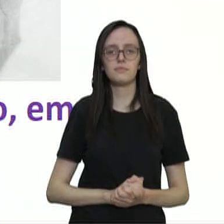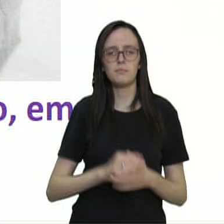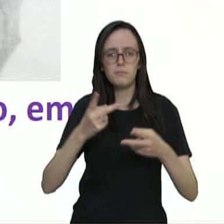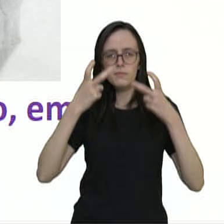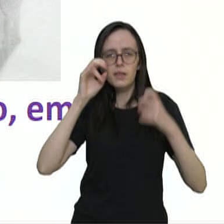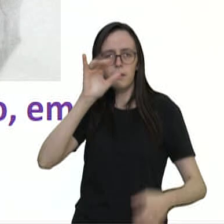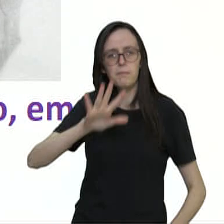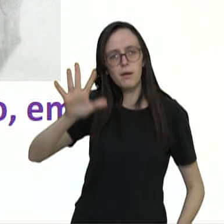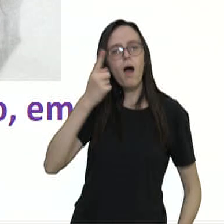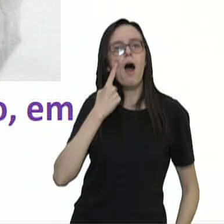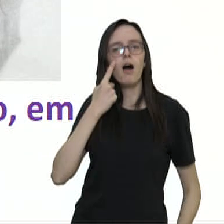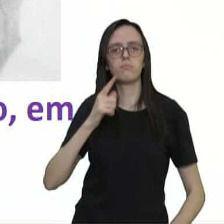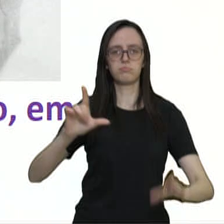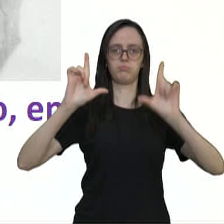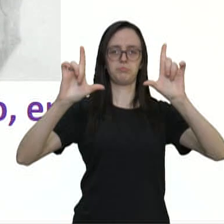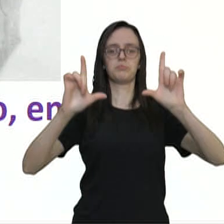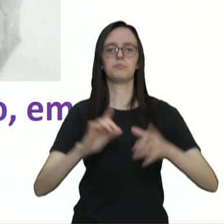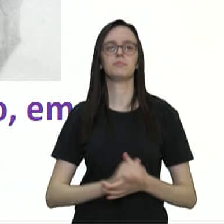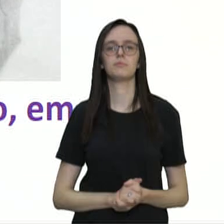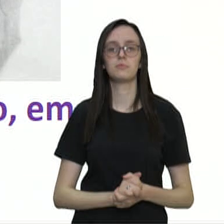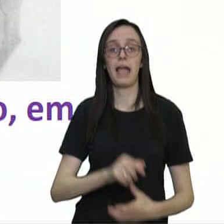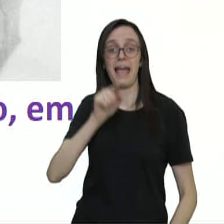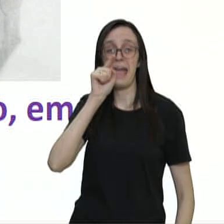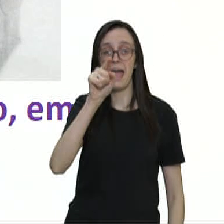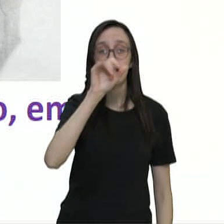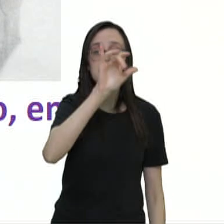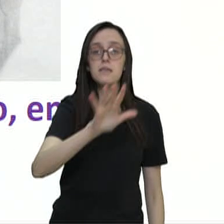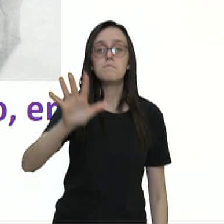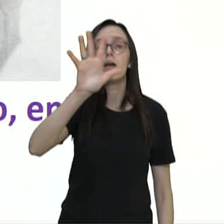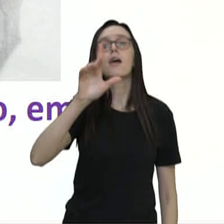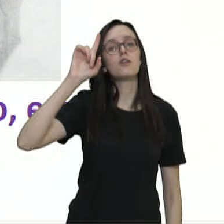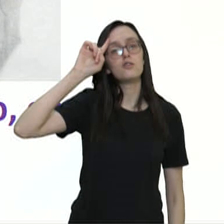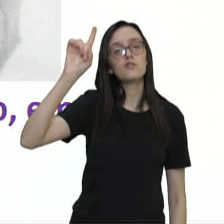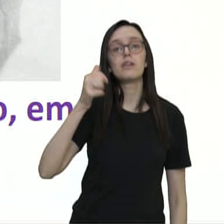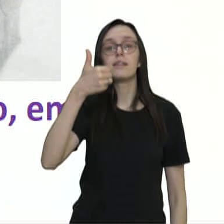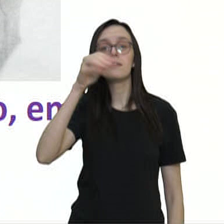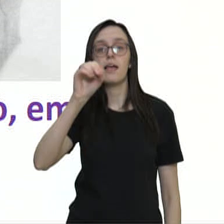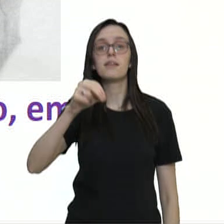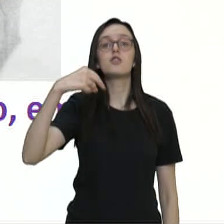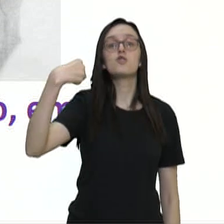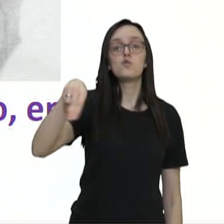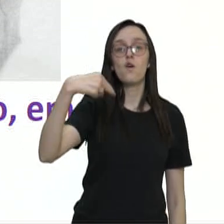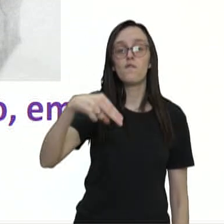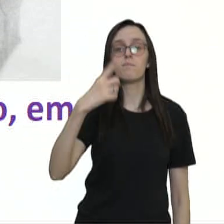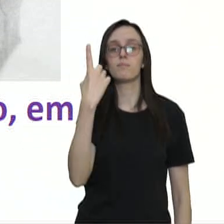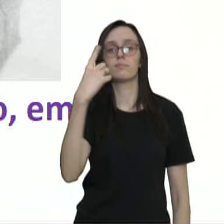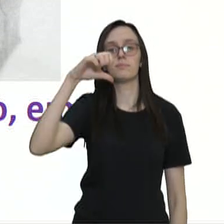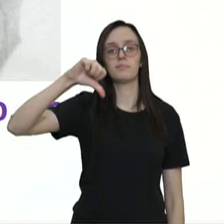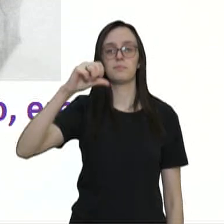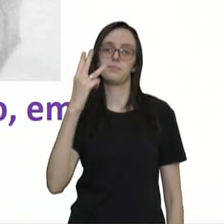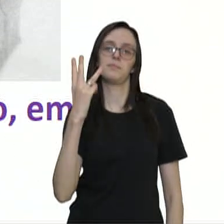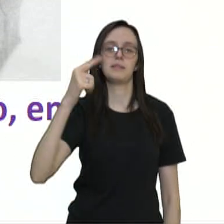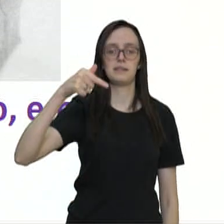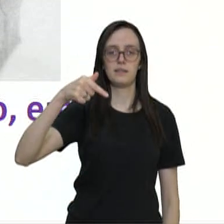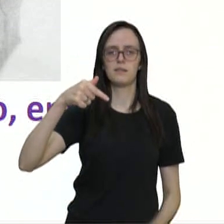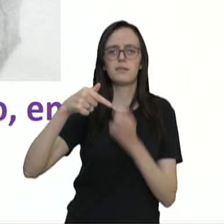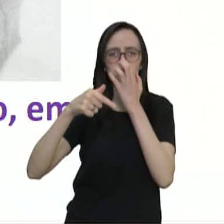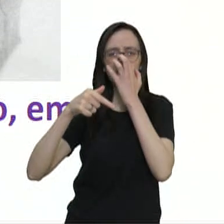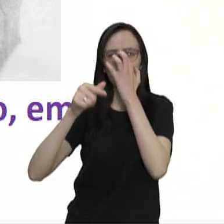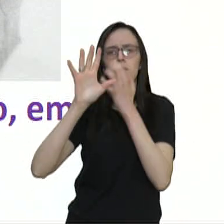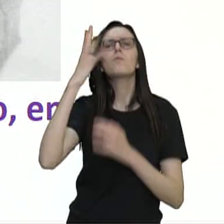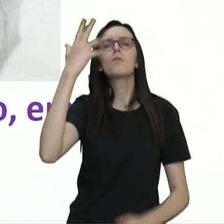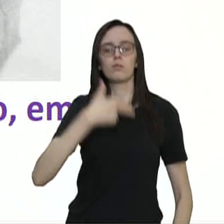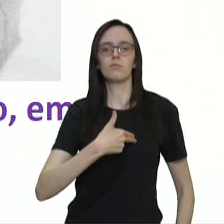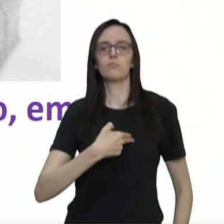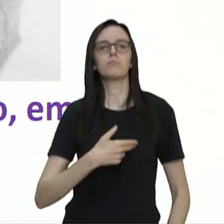bem centralizada na tua tela. Essa é a imagem do dia 10 de novembro de 1937. O Getúlio